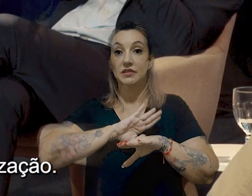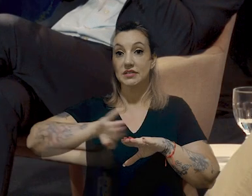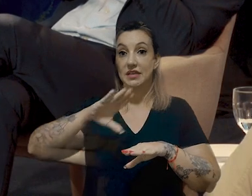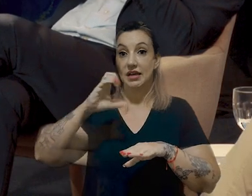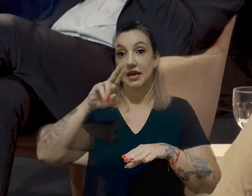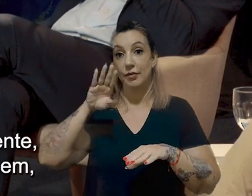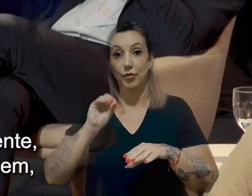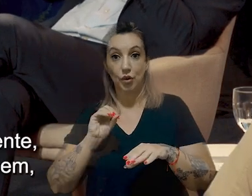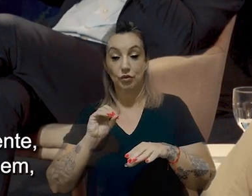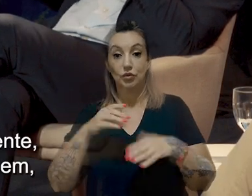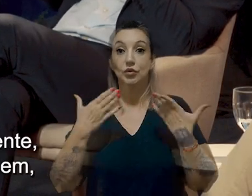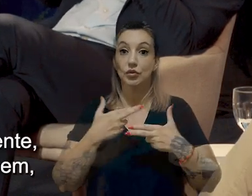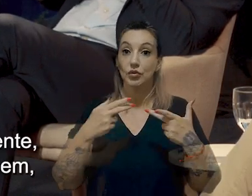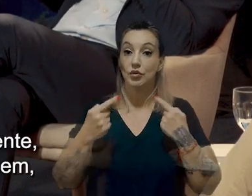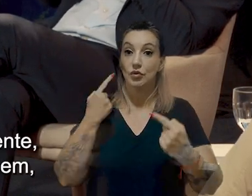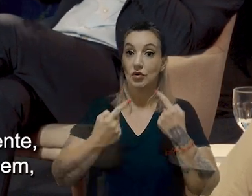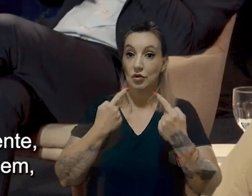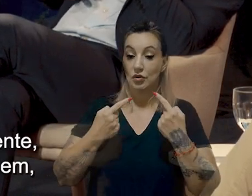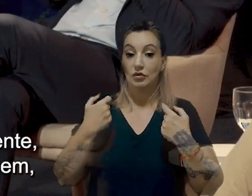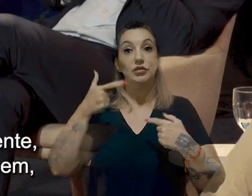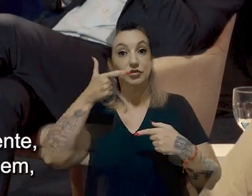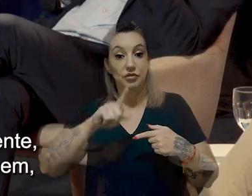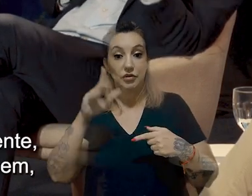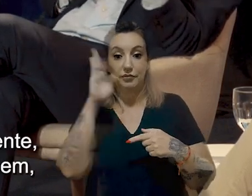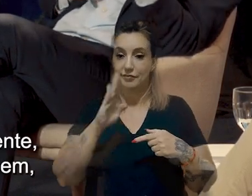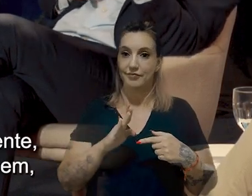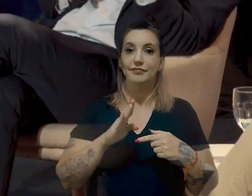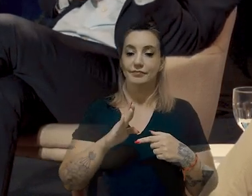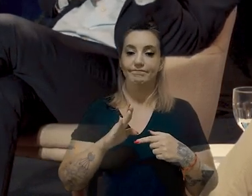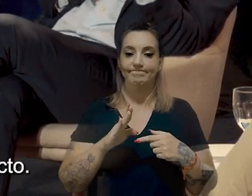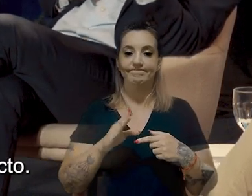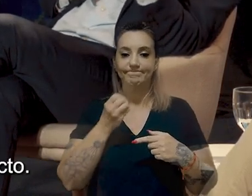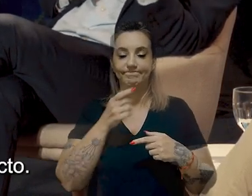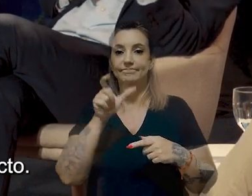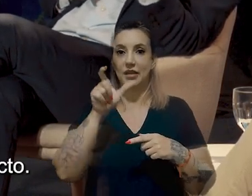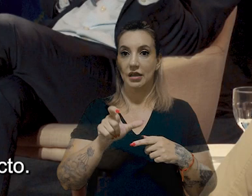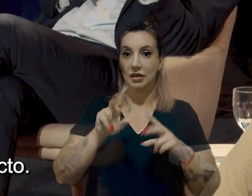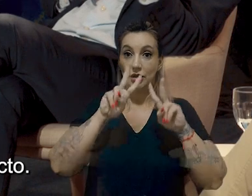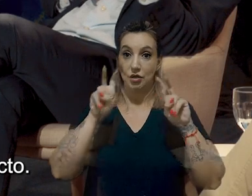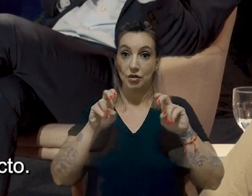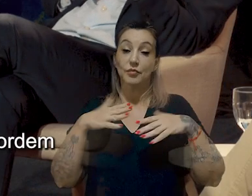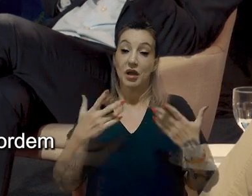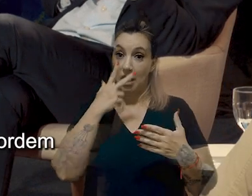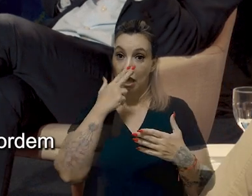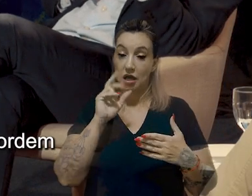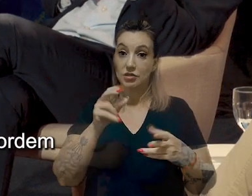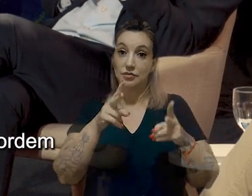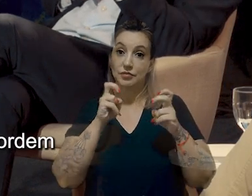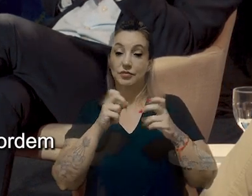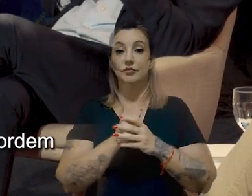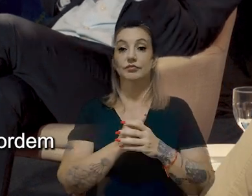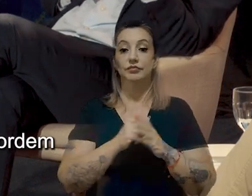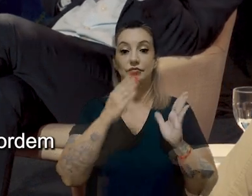descarbonização né então acho esse é uma uma discussão que a gente tem que ter de novo o Brasil muito bem muito bem posicionado nesse aspecto mas eu acho que se a